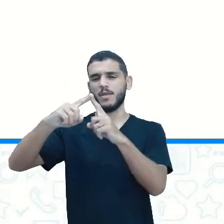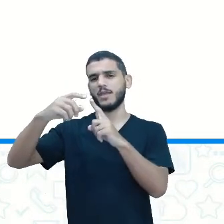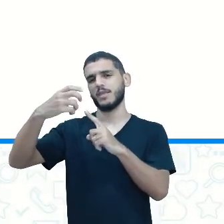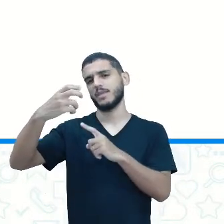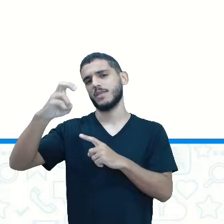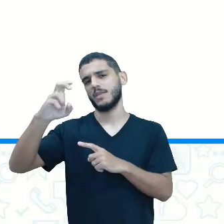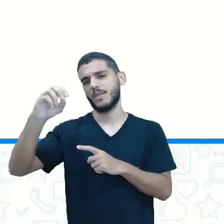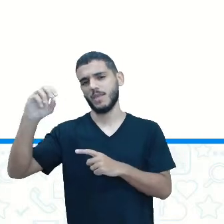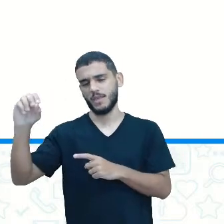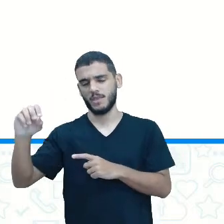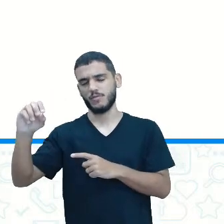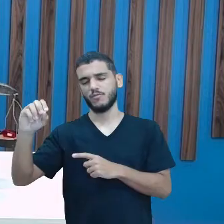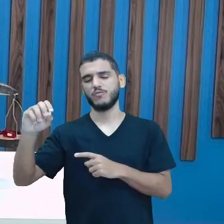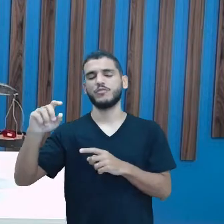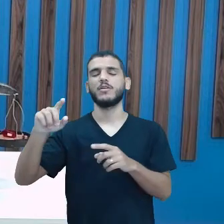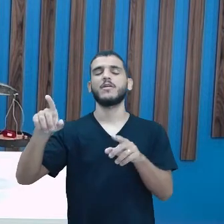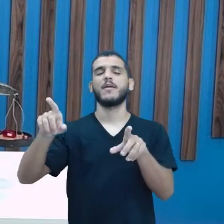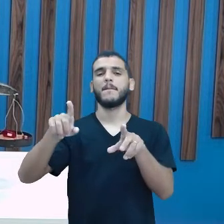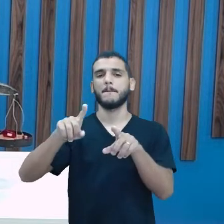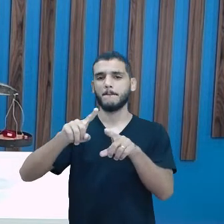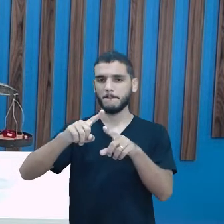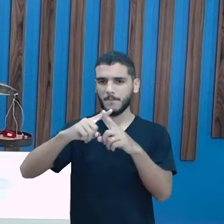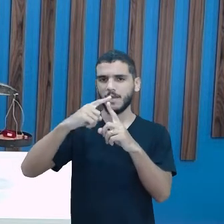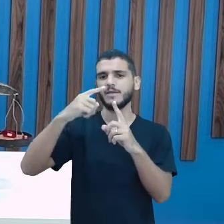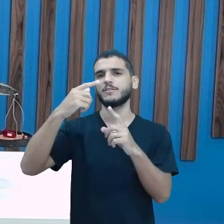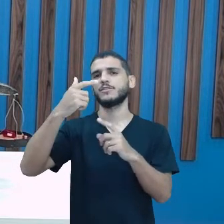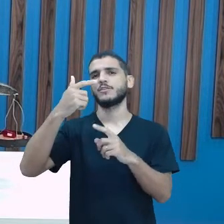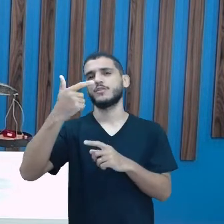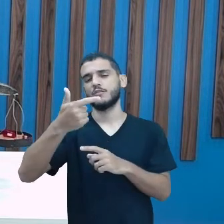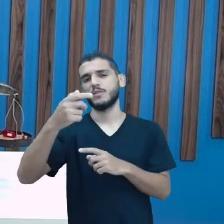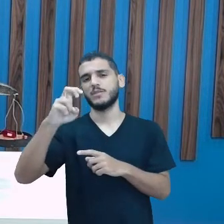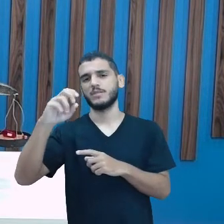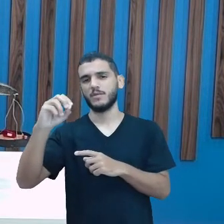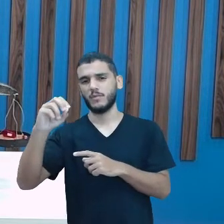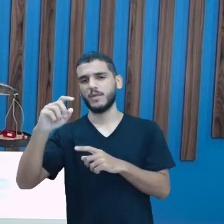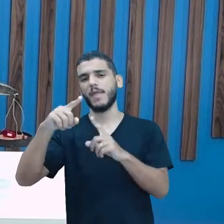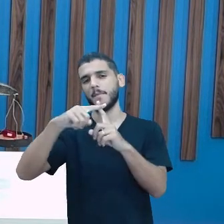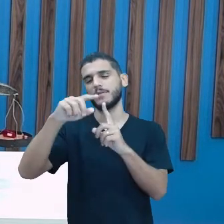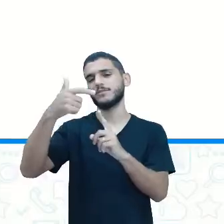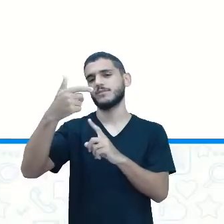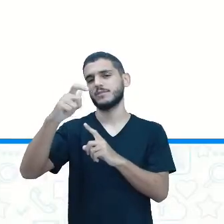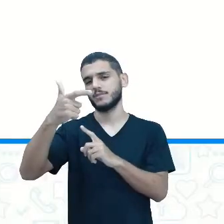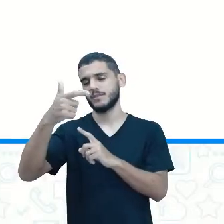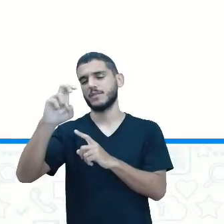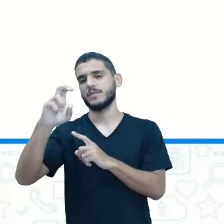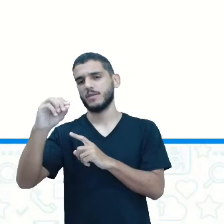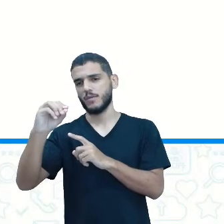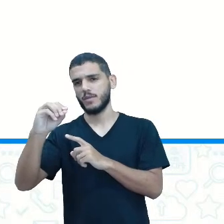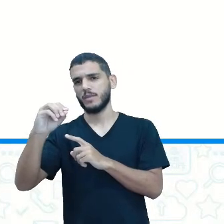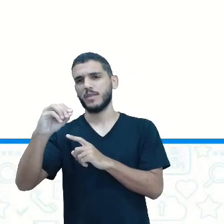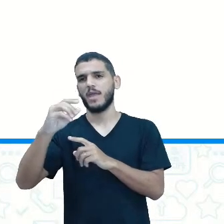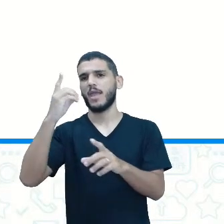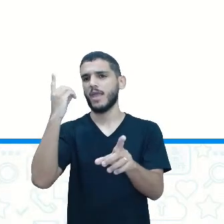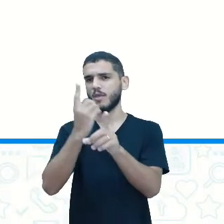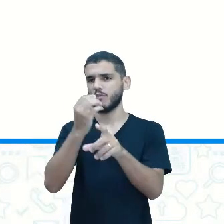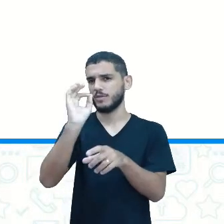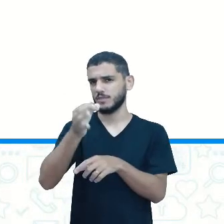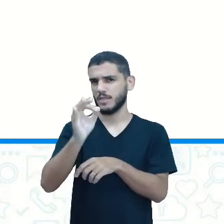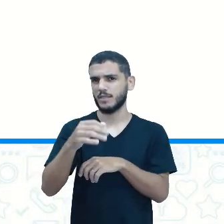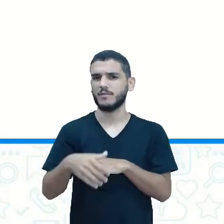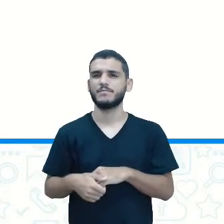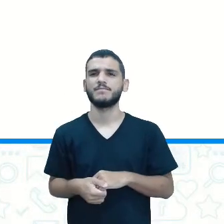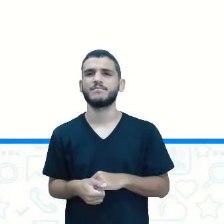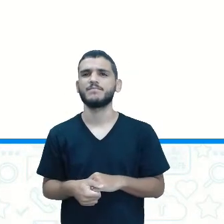250, eu vou chegar ao total de 2 quilogramas? Vamos verificar aqui agora. Olha aqui a continha que eu tive